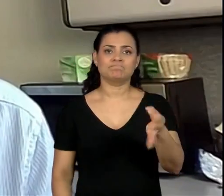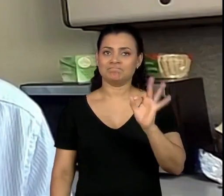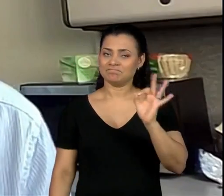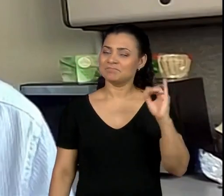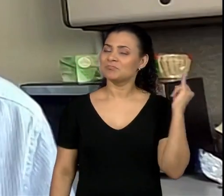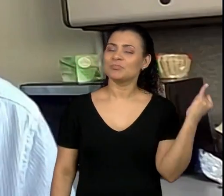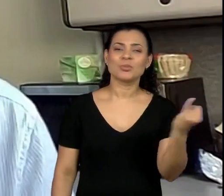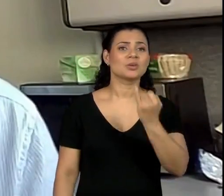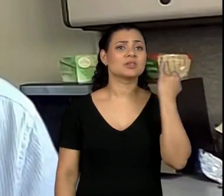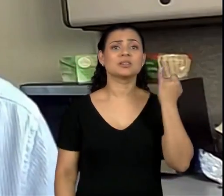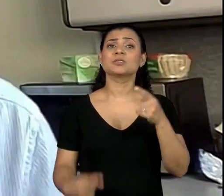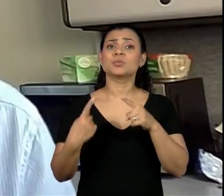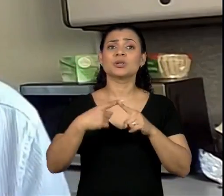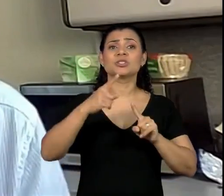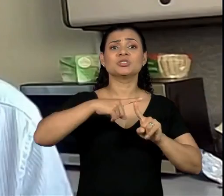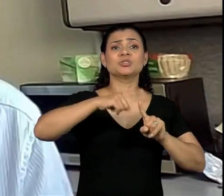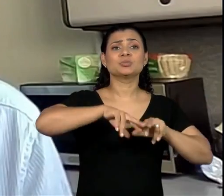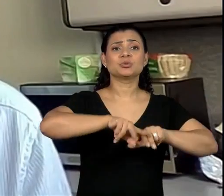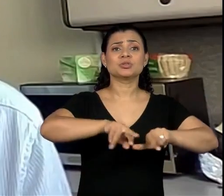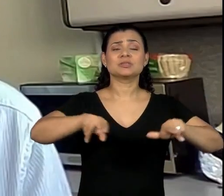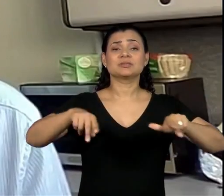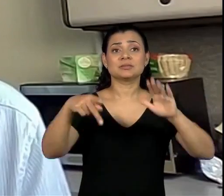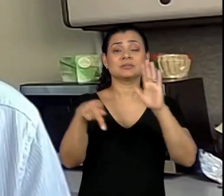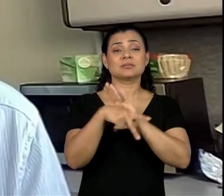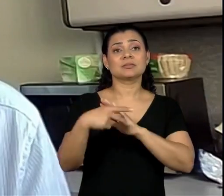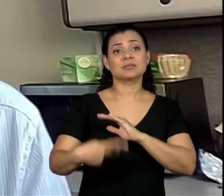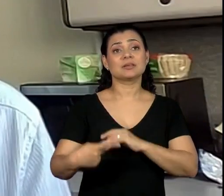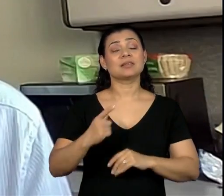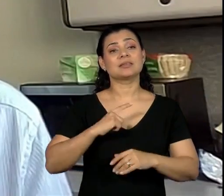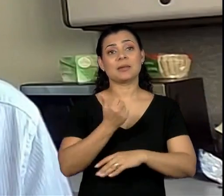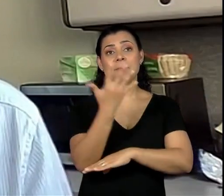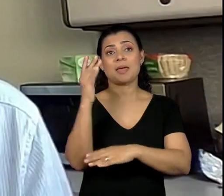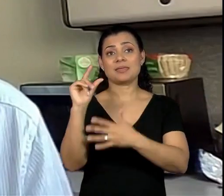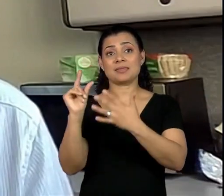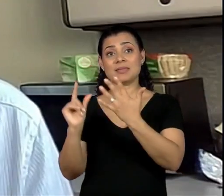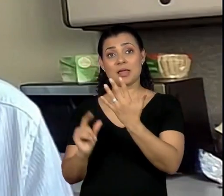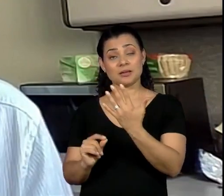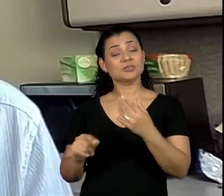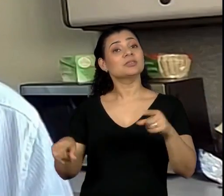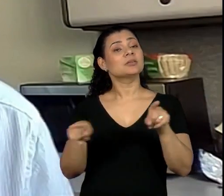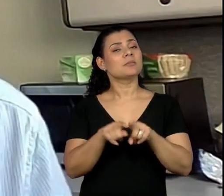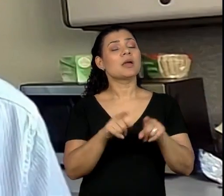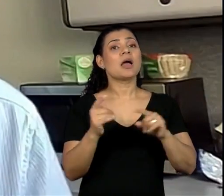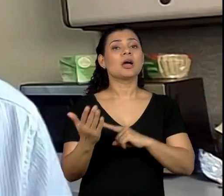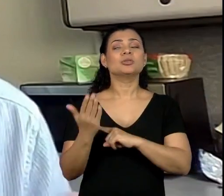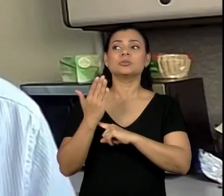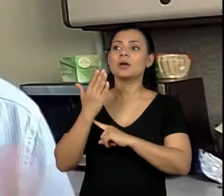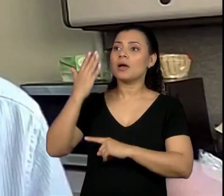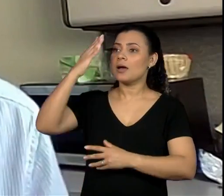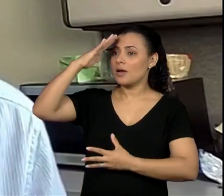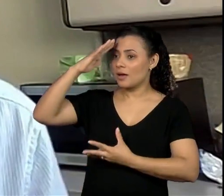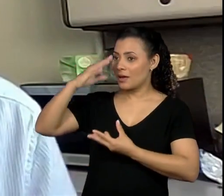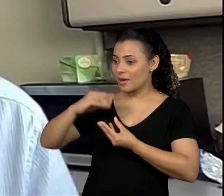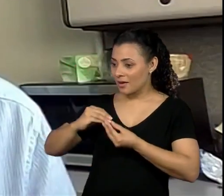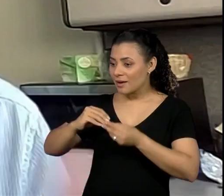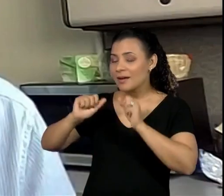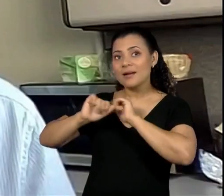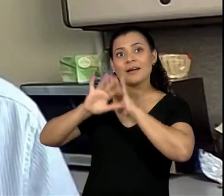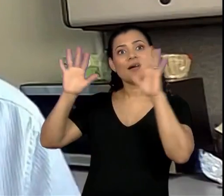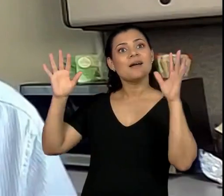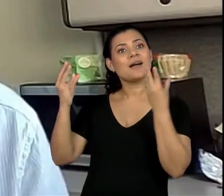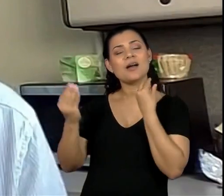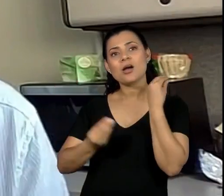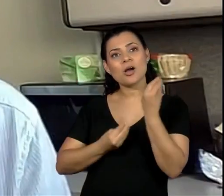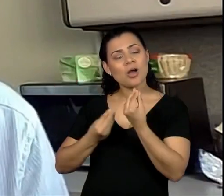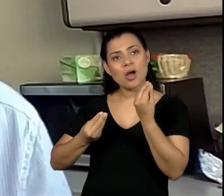da biodiversidade, das espécies que existem, por exemplo, na Mata Atlântica, podem ajudar a gente a entender processos ecológicos, como é